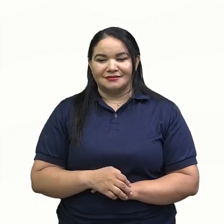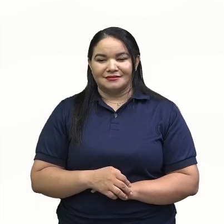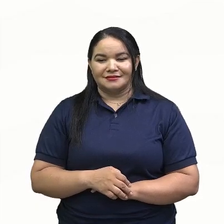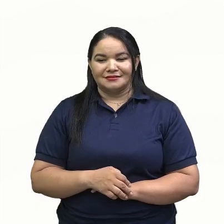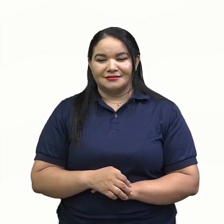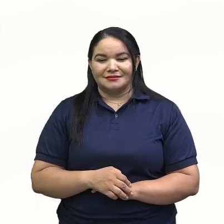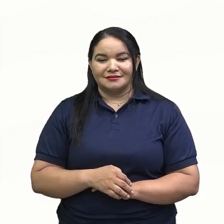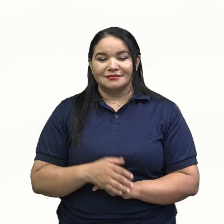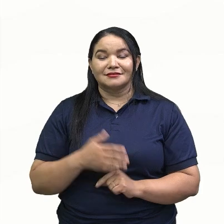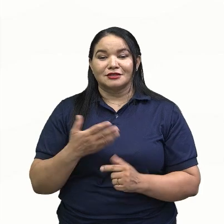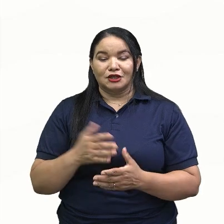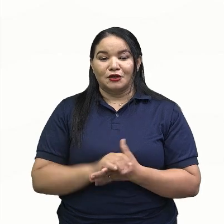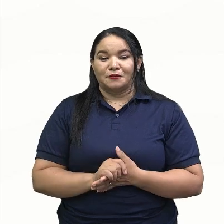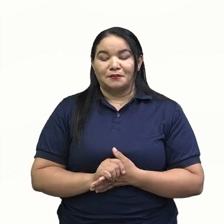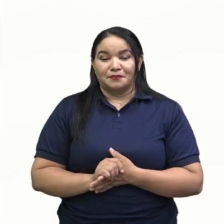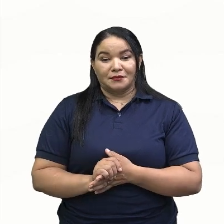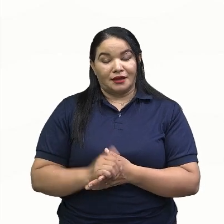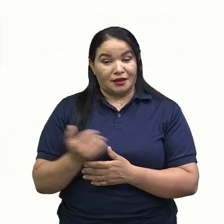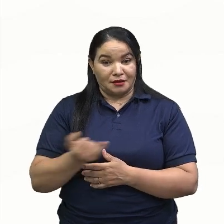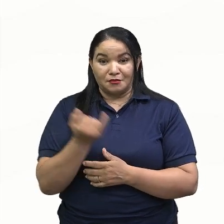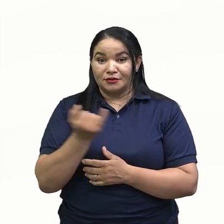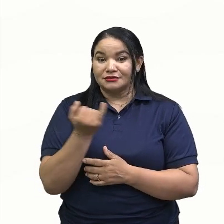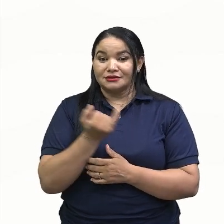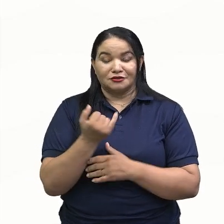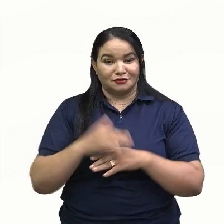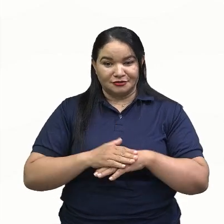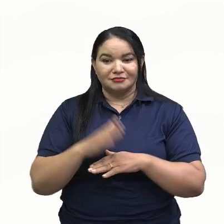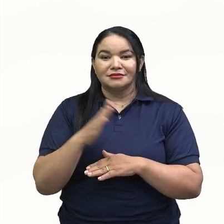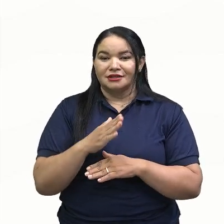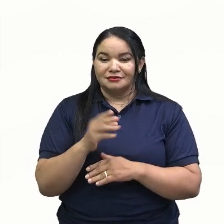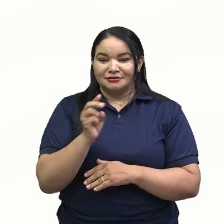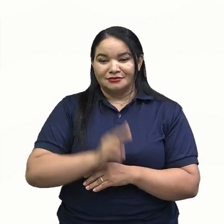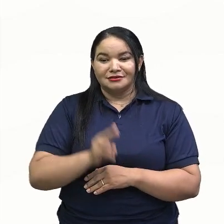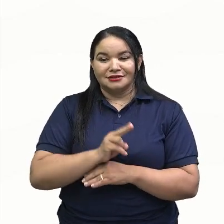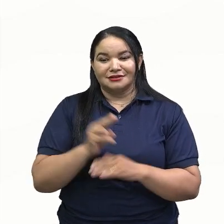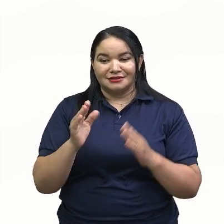essenciais para utilizarmos aí na nossa sociedade,